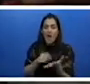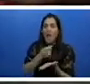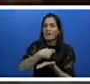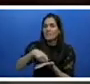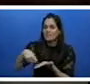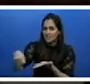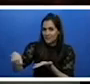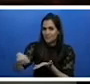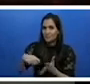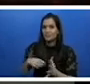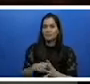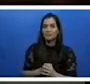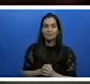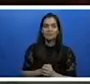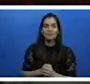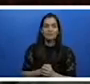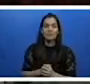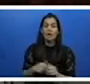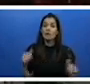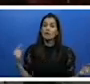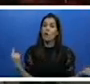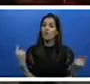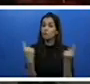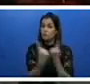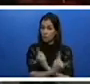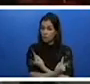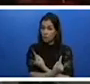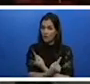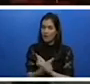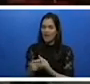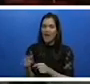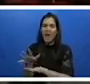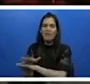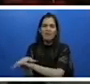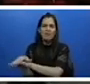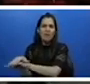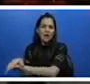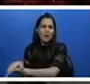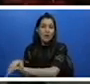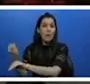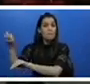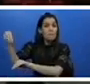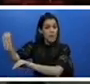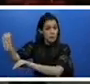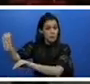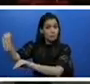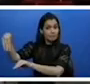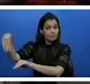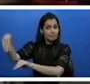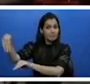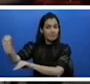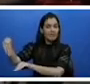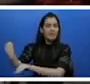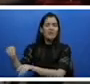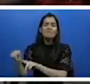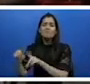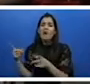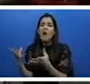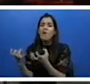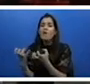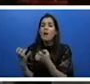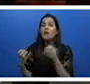escrever. Transformar as medidas da tartaruga. O comprimento da tartaruga está em metro. Eu quero em